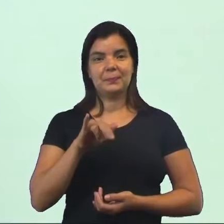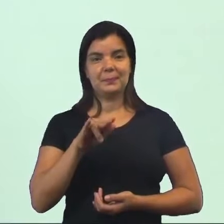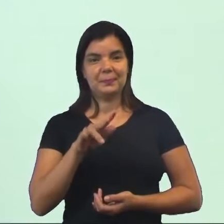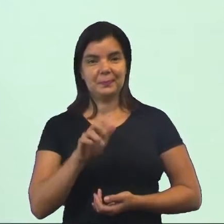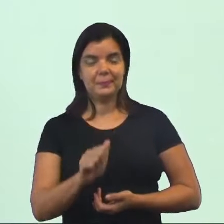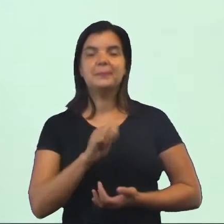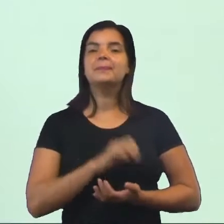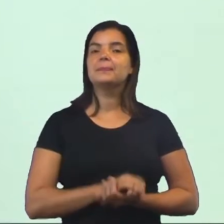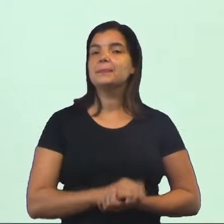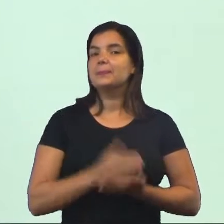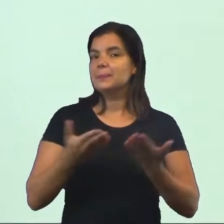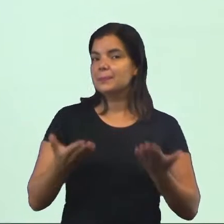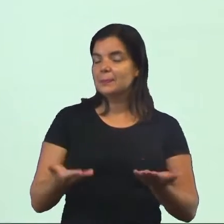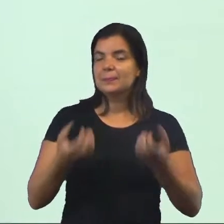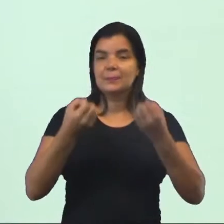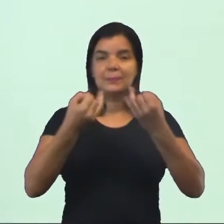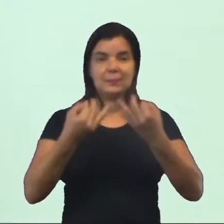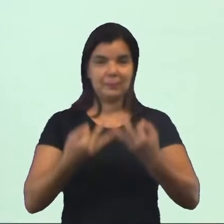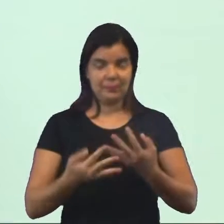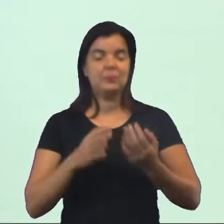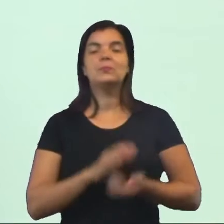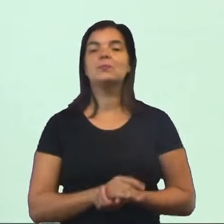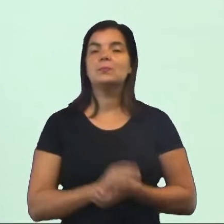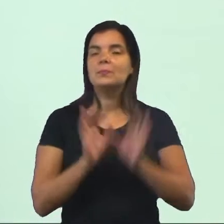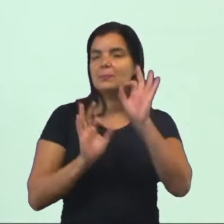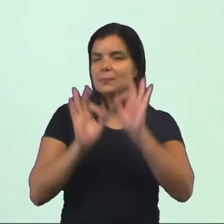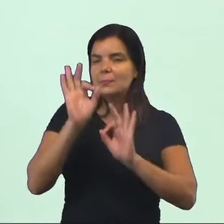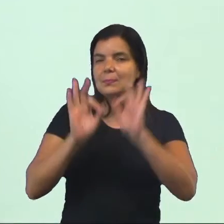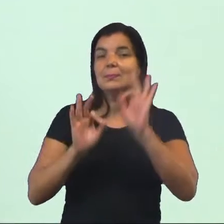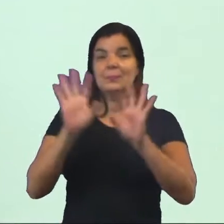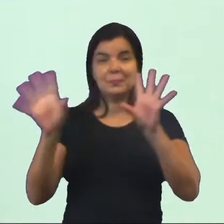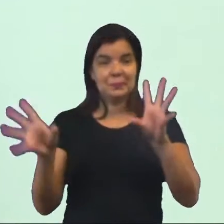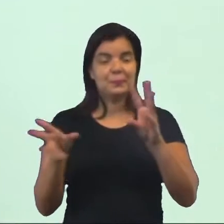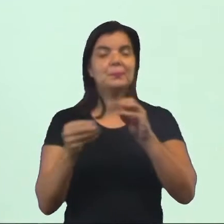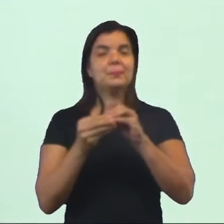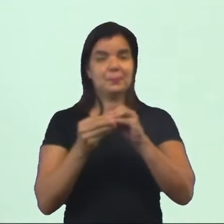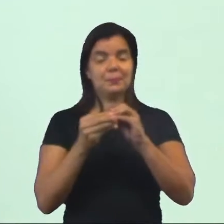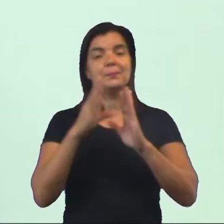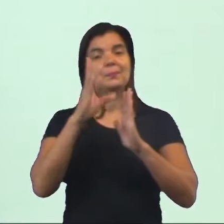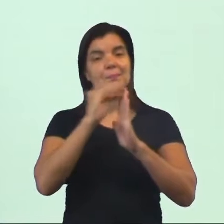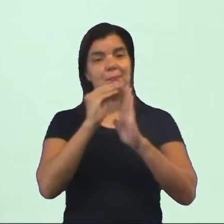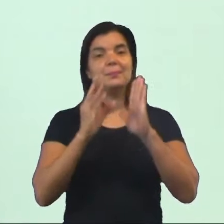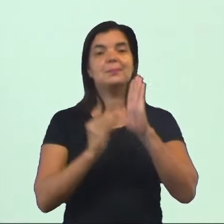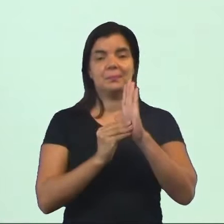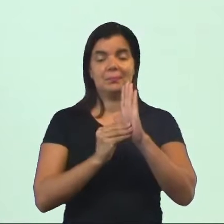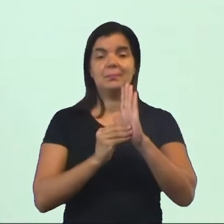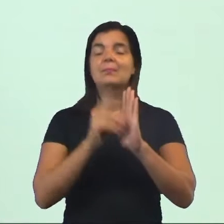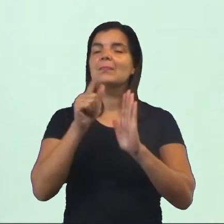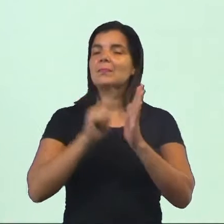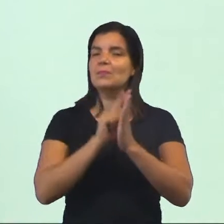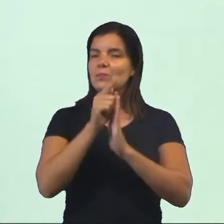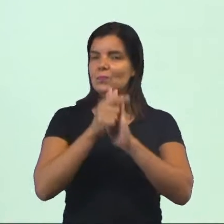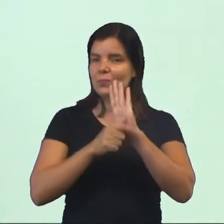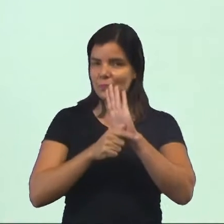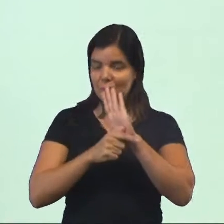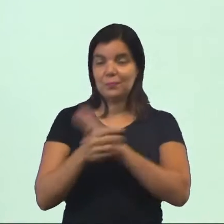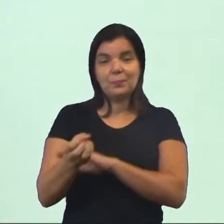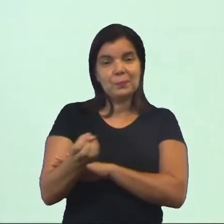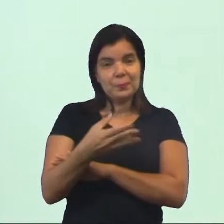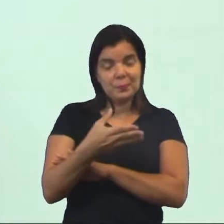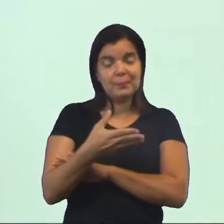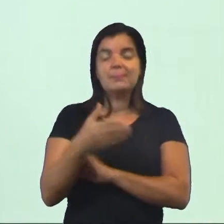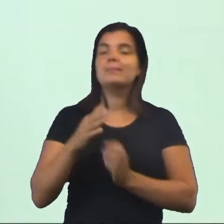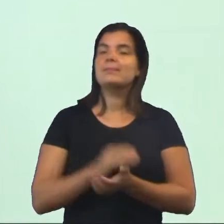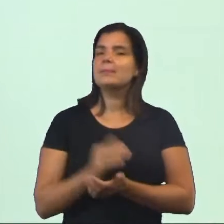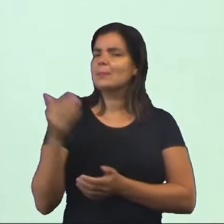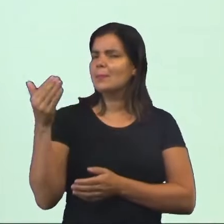Soares e hoje nós vamos falar sobre mapa mental. É um gênero textual novo, é muito frequente